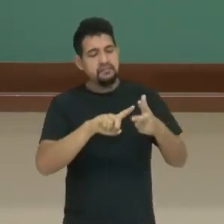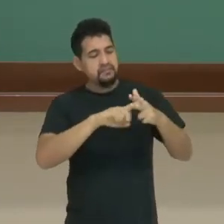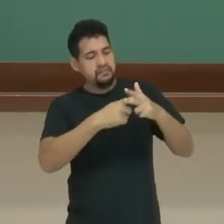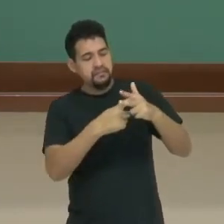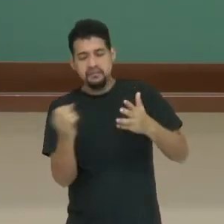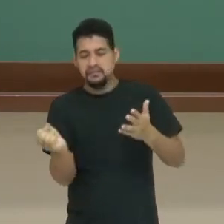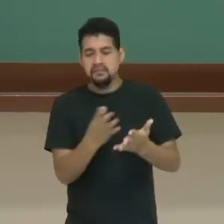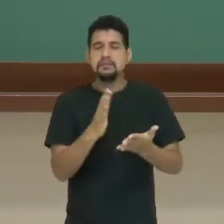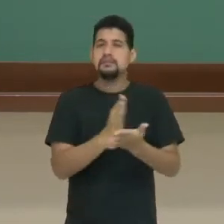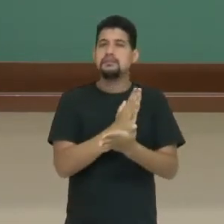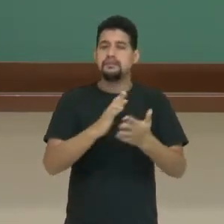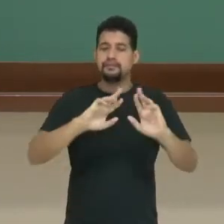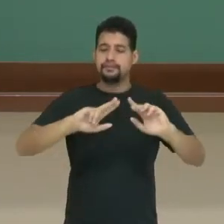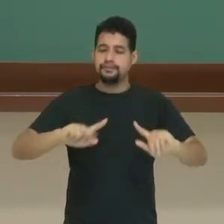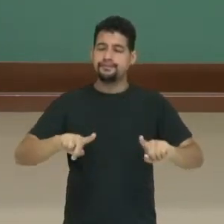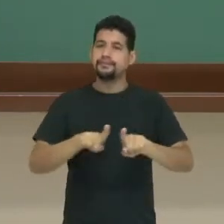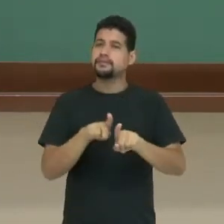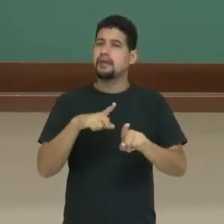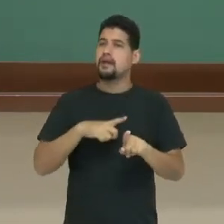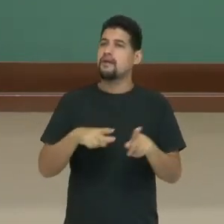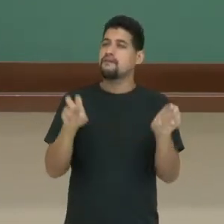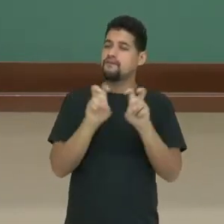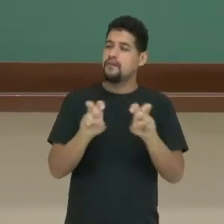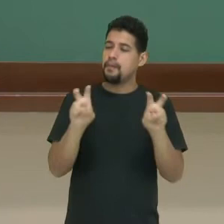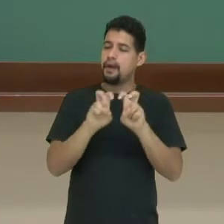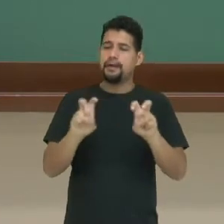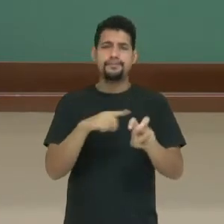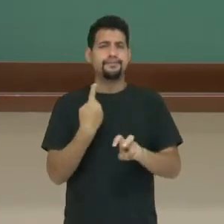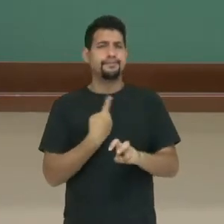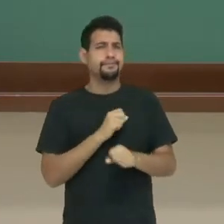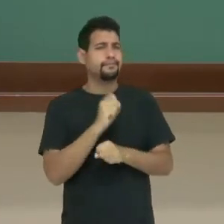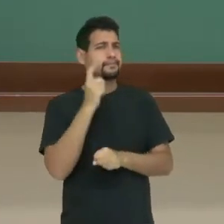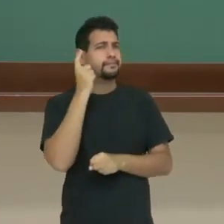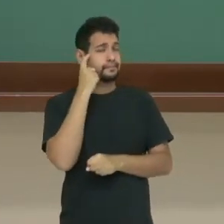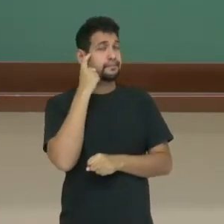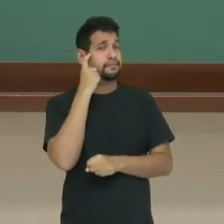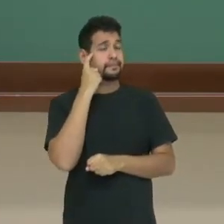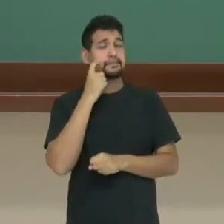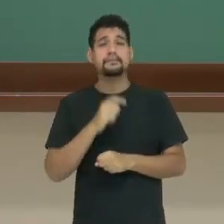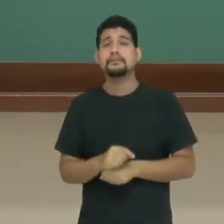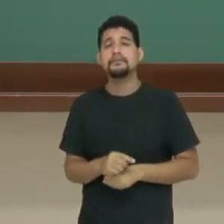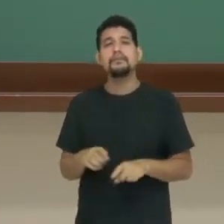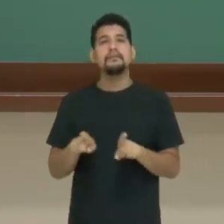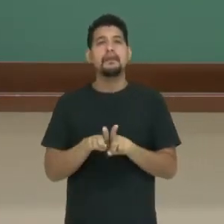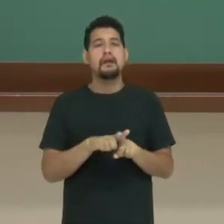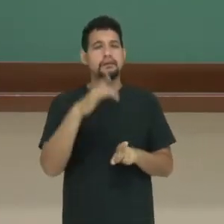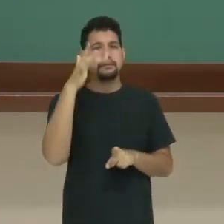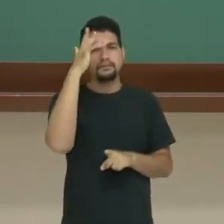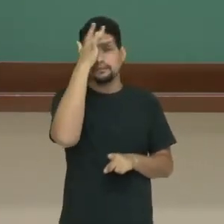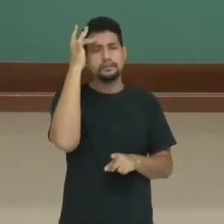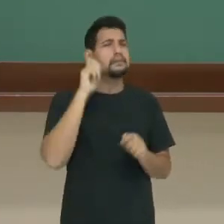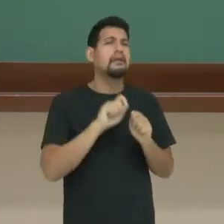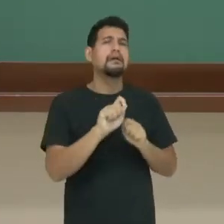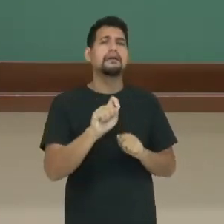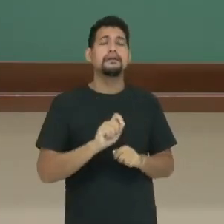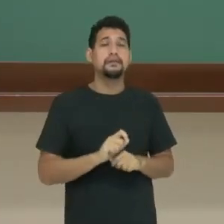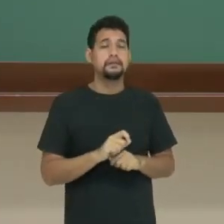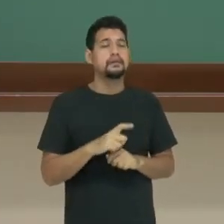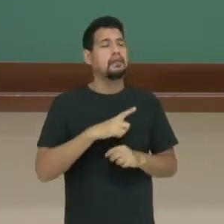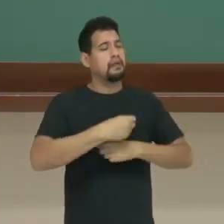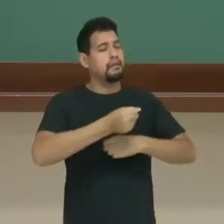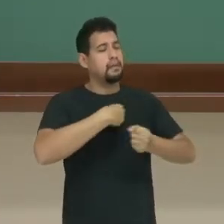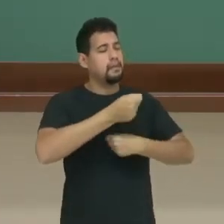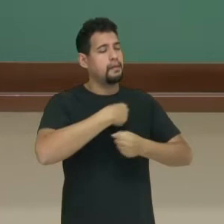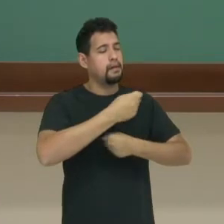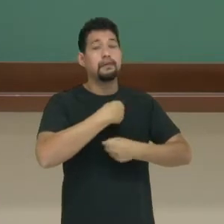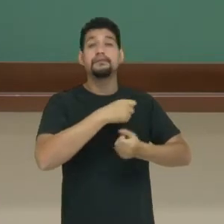um recurso também de informática, podemos pensar. E aí o seu idealizador acaba fazendo alguma